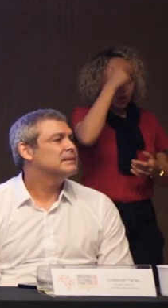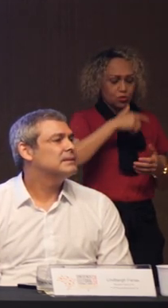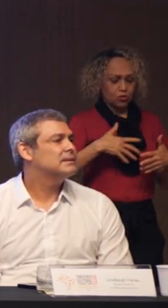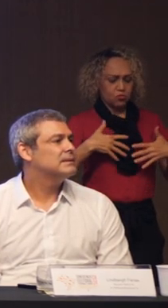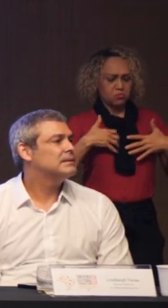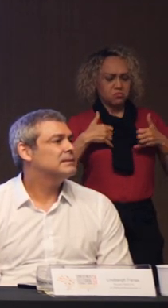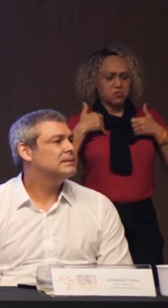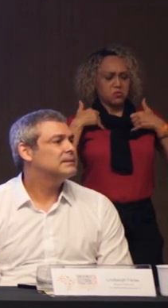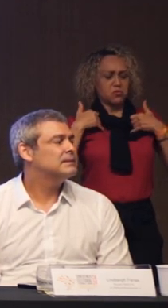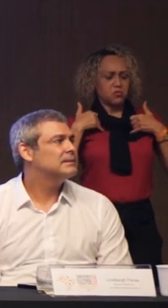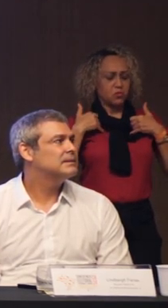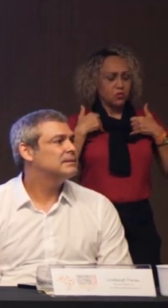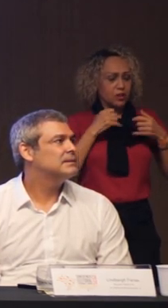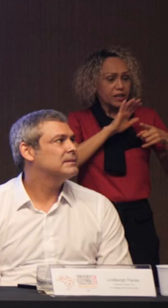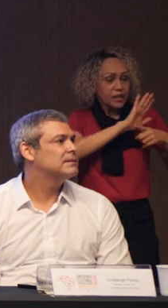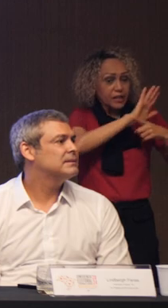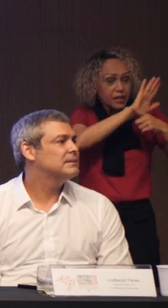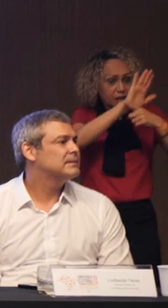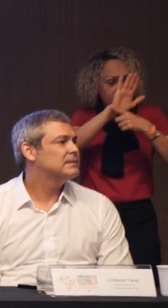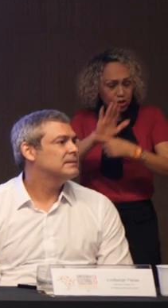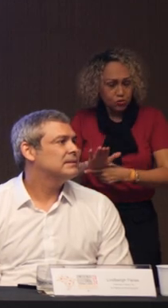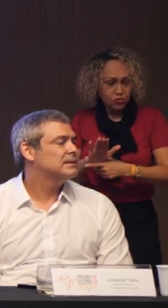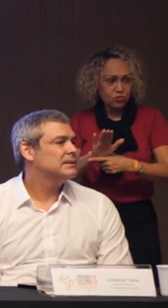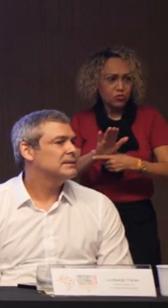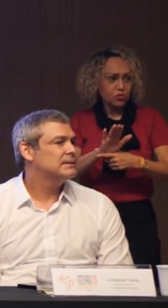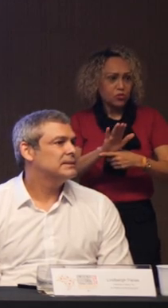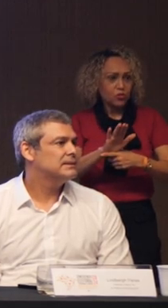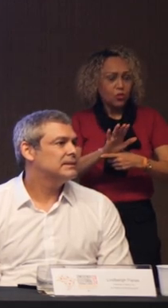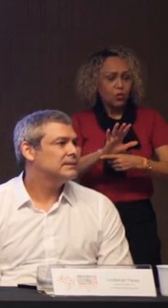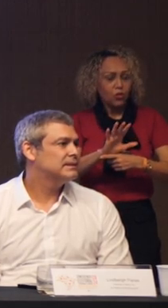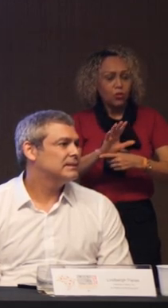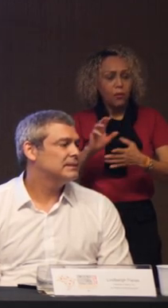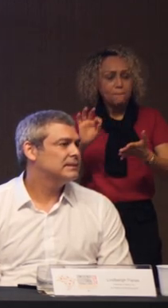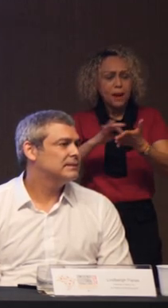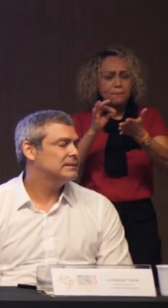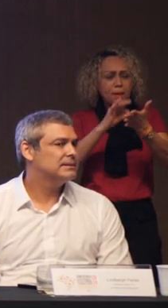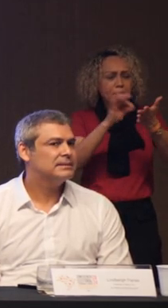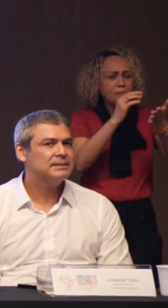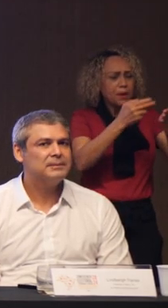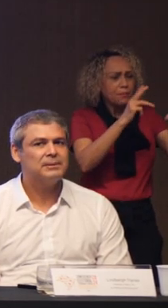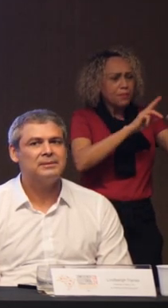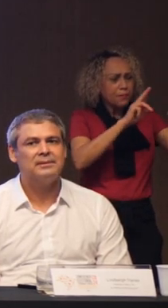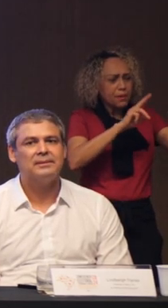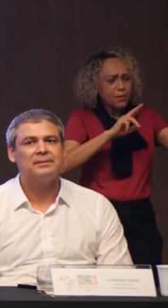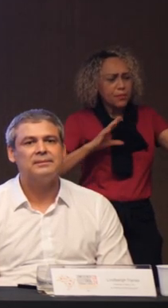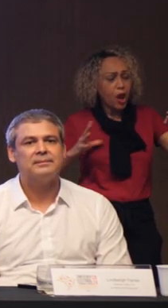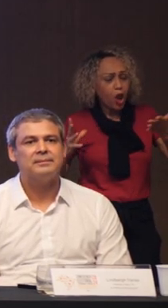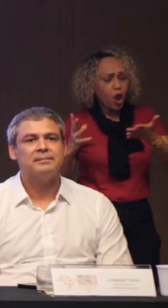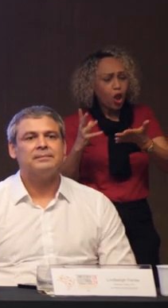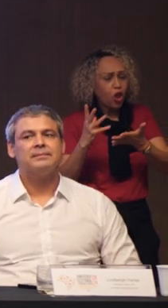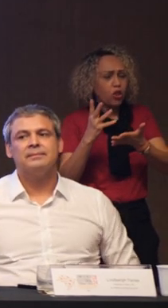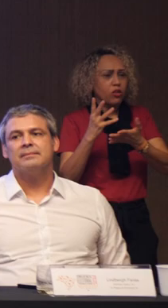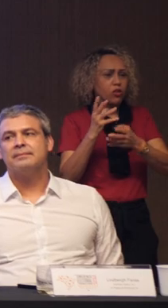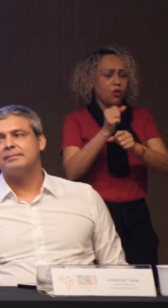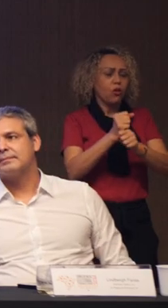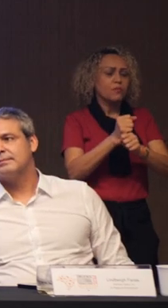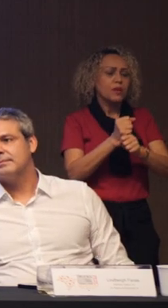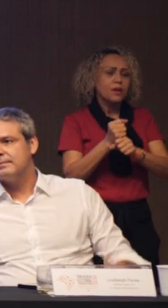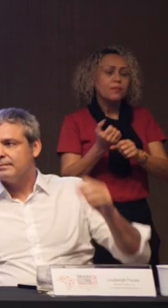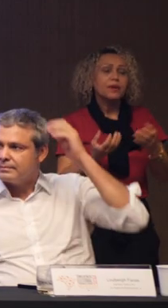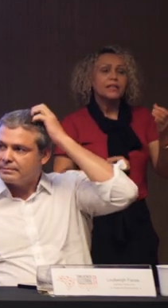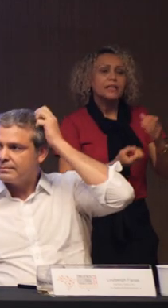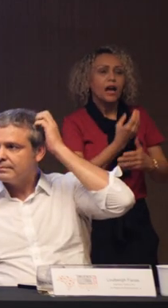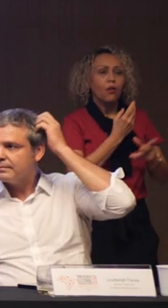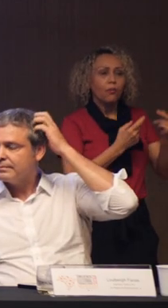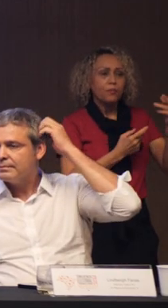que contribuiu com a coleta de assinaturas para legitimar o PT em Goiás. A outra questão que a gente organizou um encontro